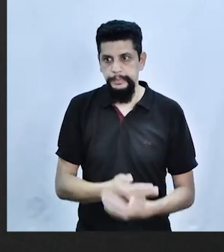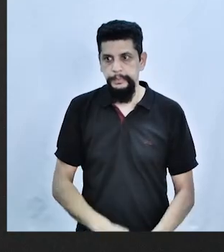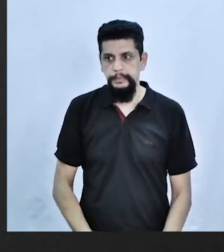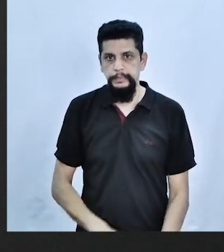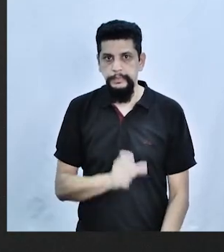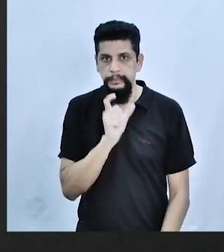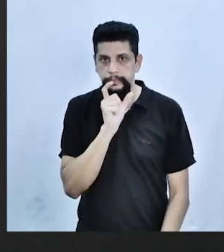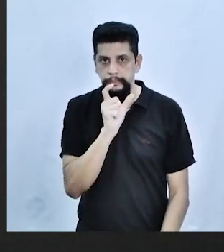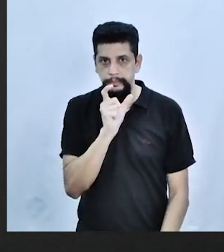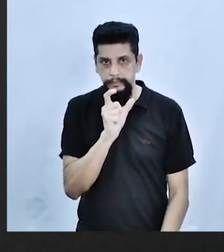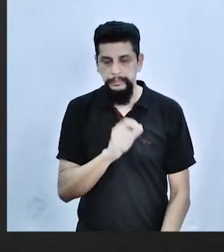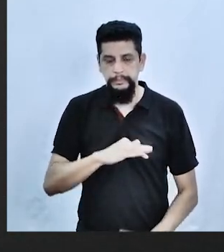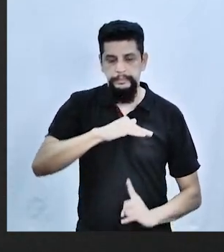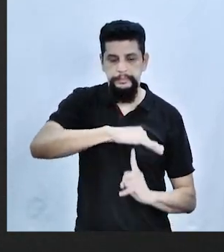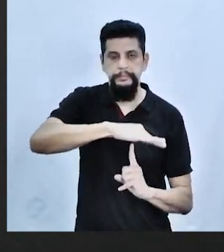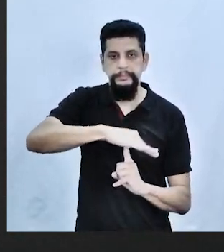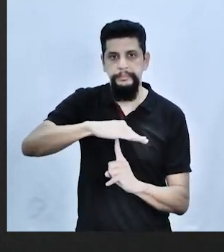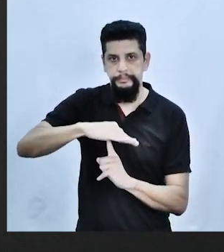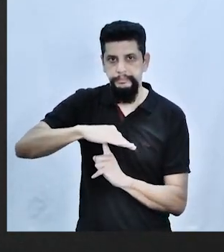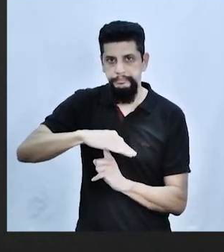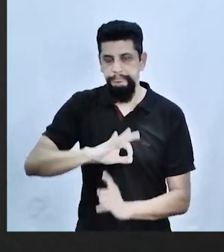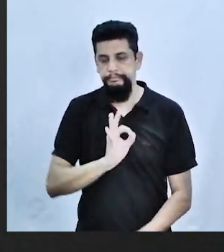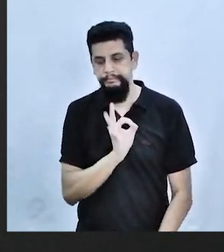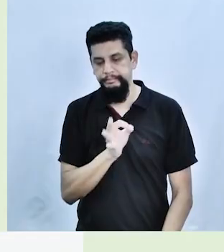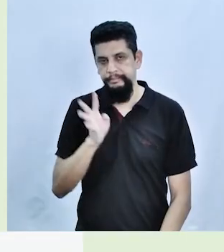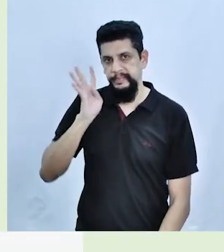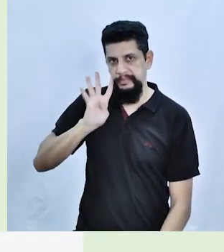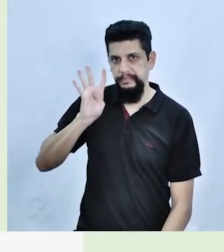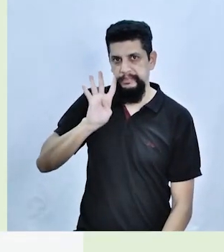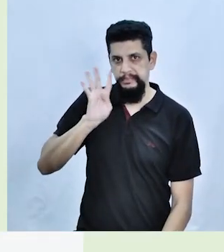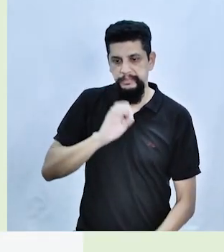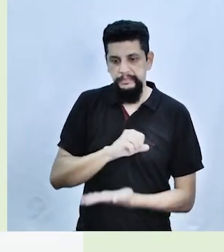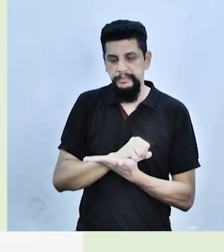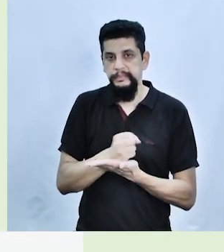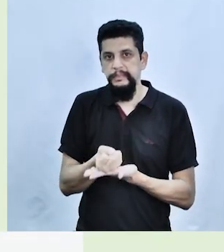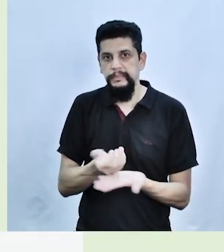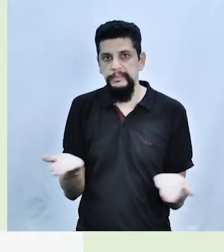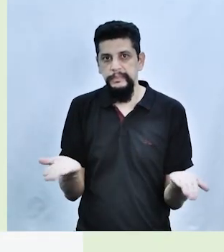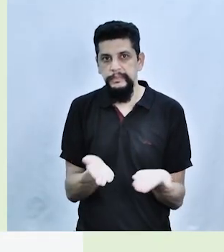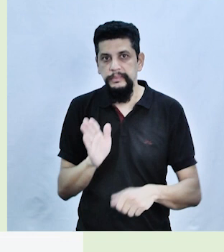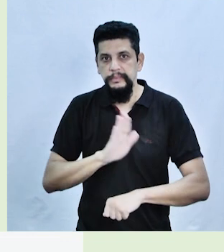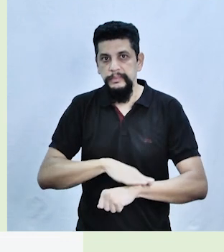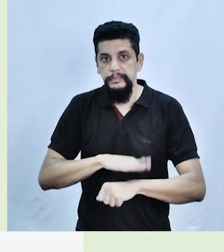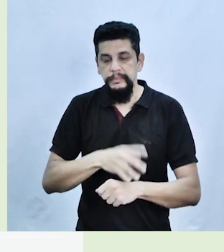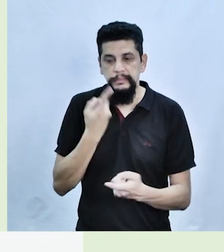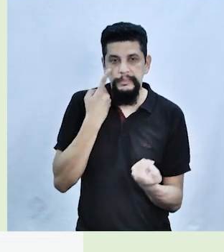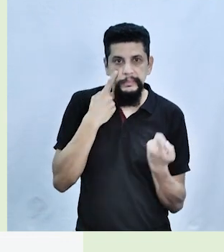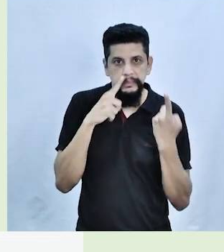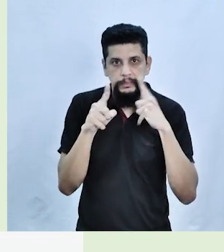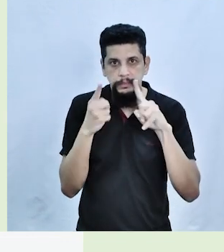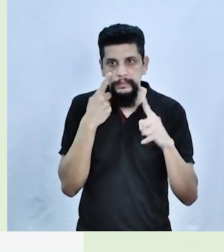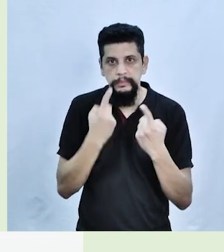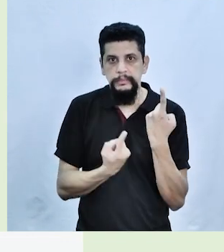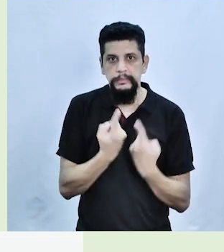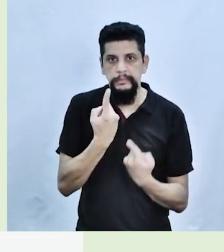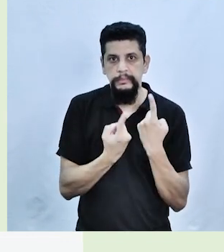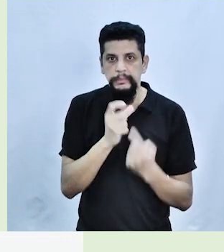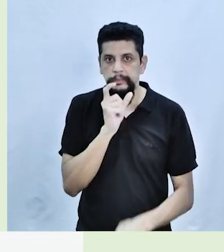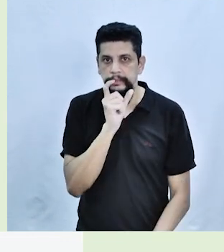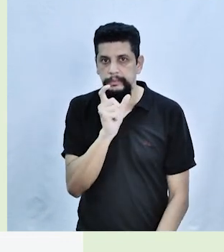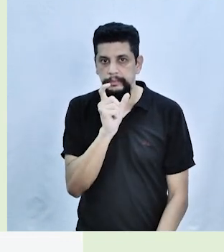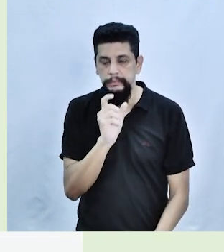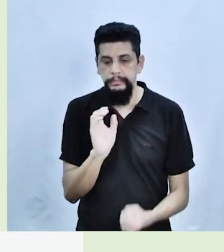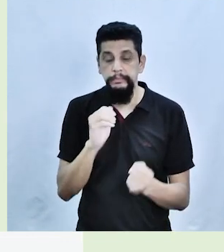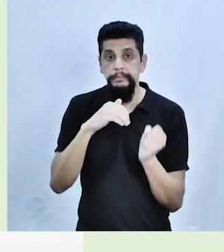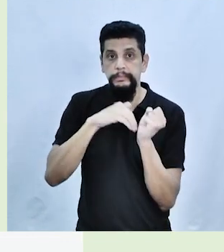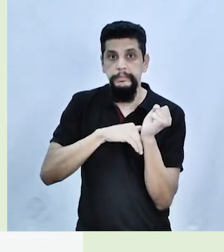mapa do Paraná e a palavra Paraná. Isso aí, muito legal o nosso jogo. Agora é hora da gente descobrir, afinal,